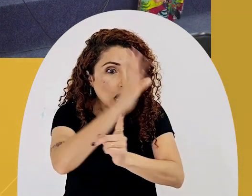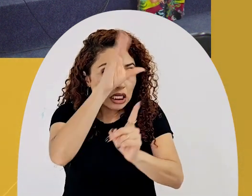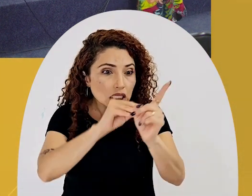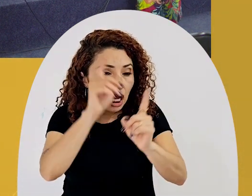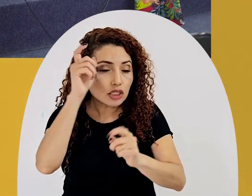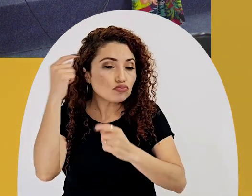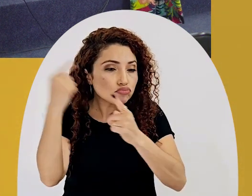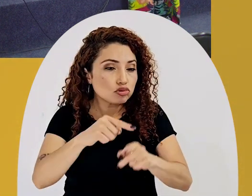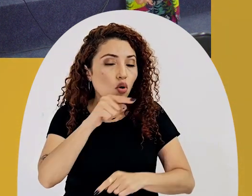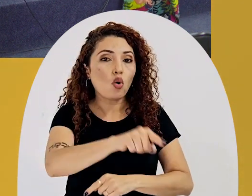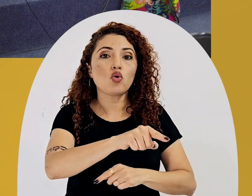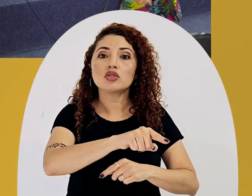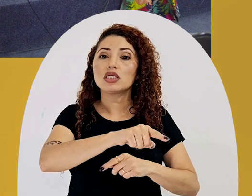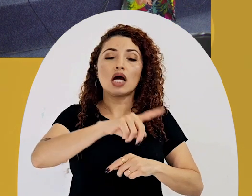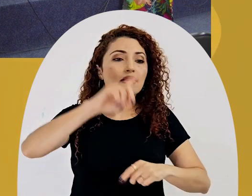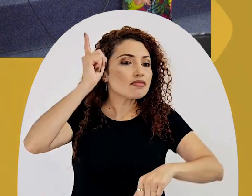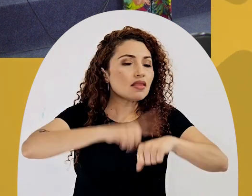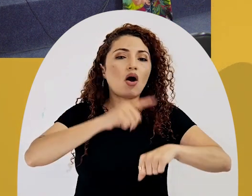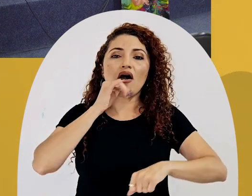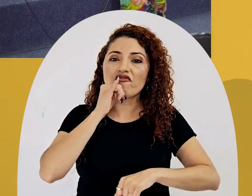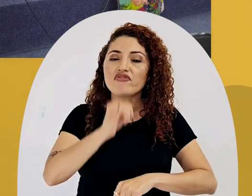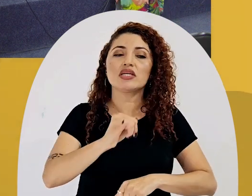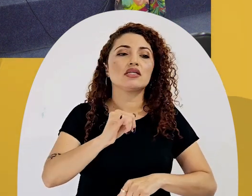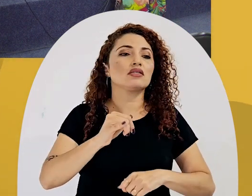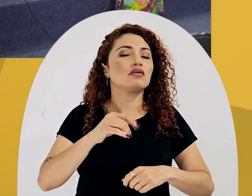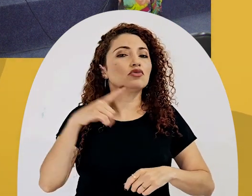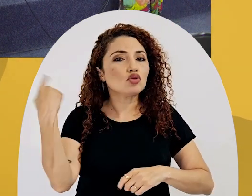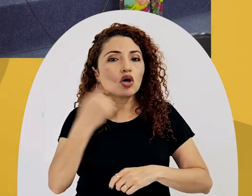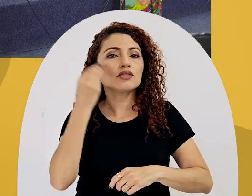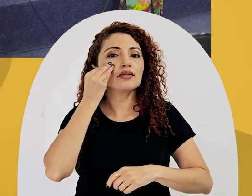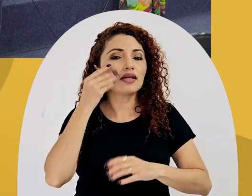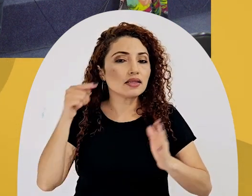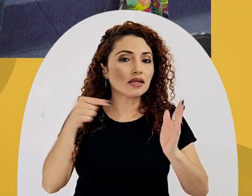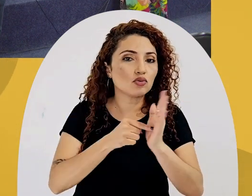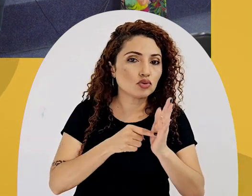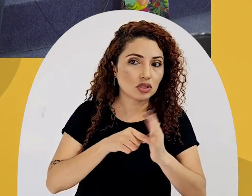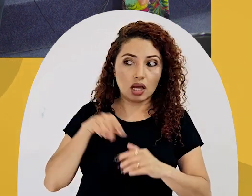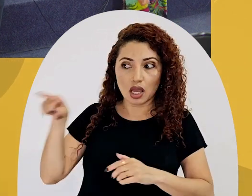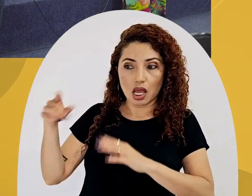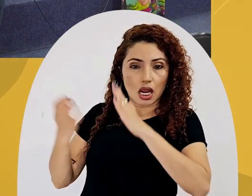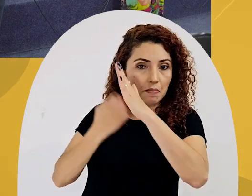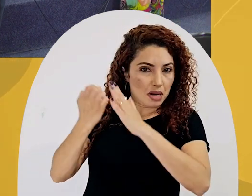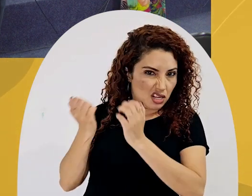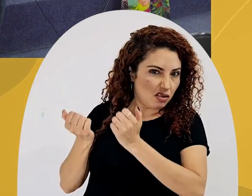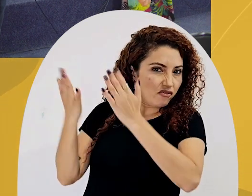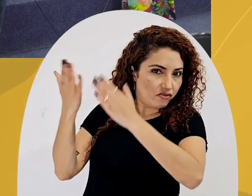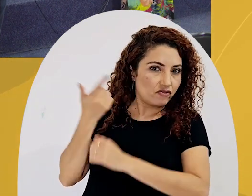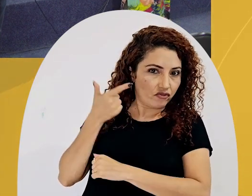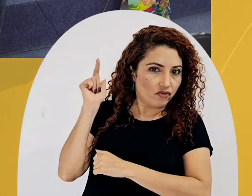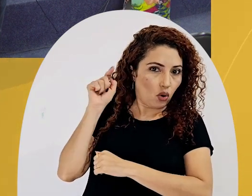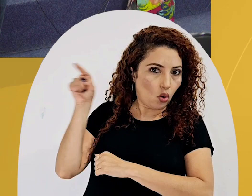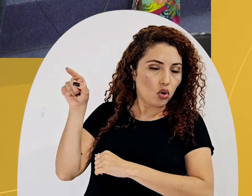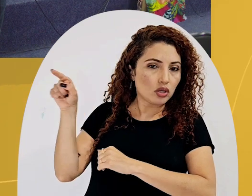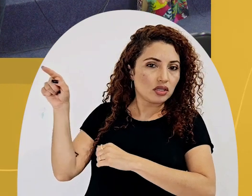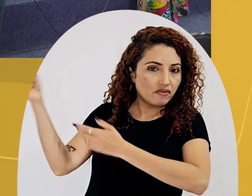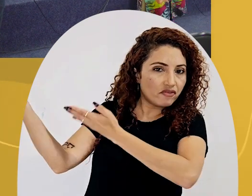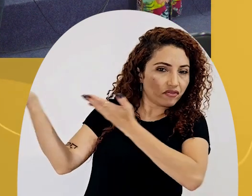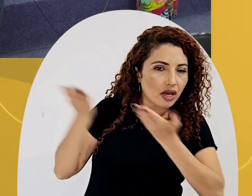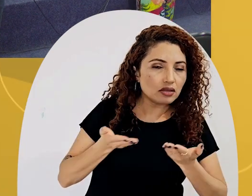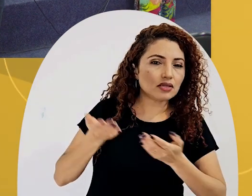caminho, como que a gente denuncia. Porque, por mais que seja um fornecedor, eu não posso